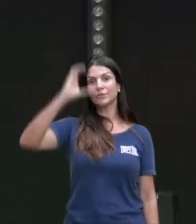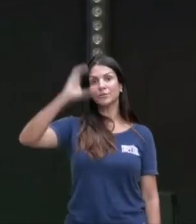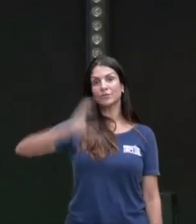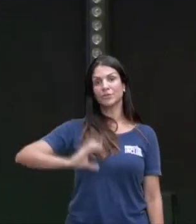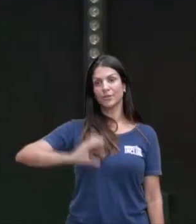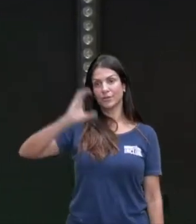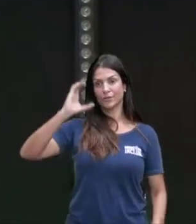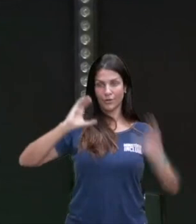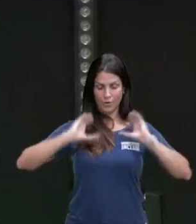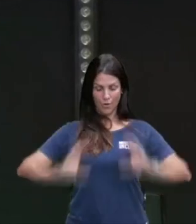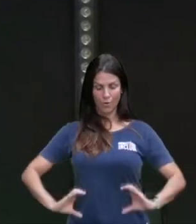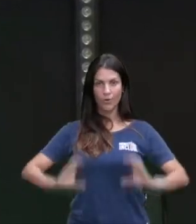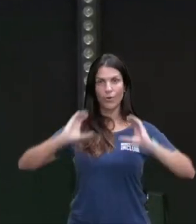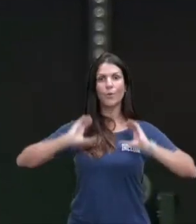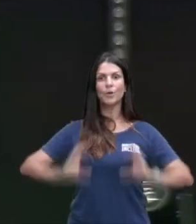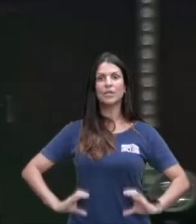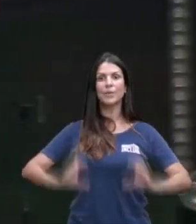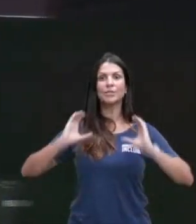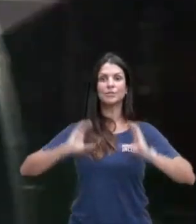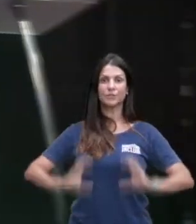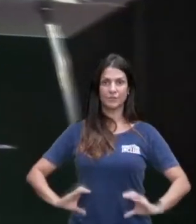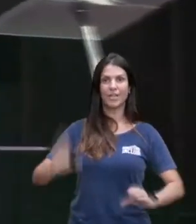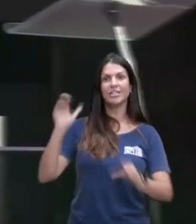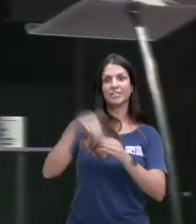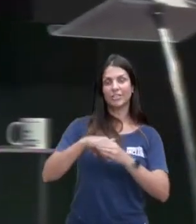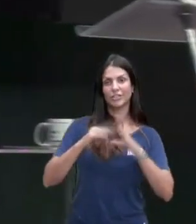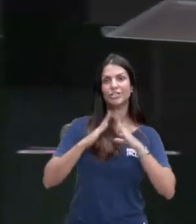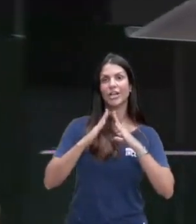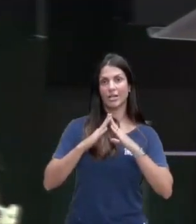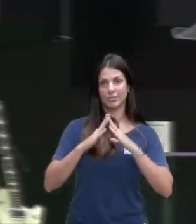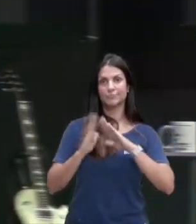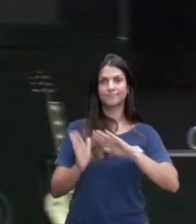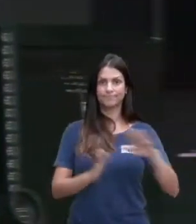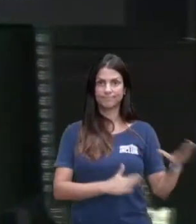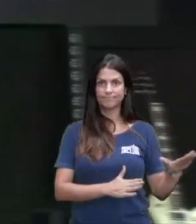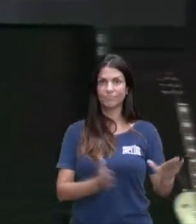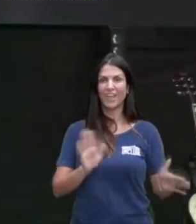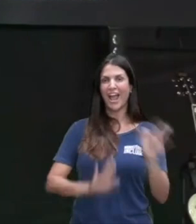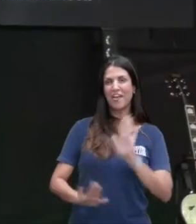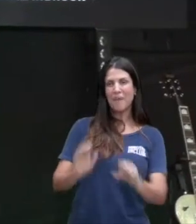filhos Às vezes a gente é travado na igreja